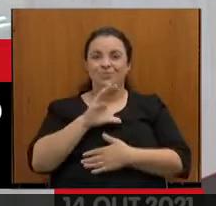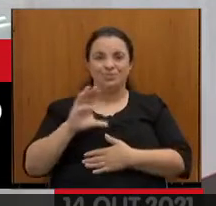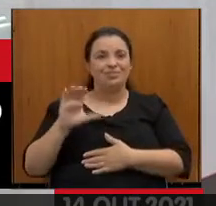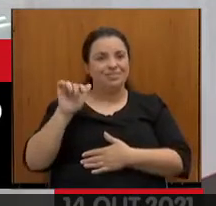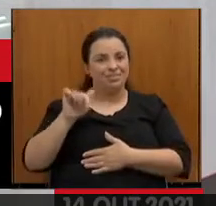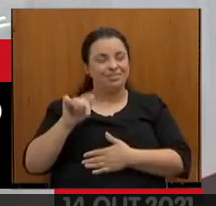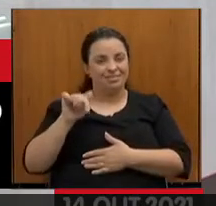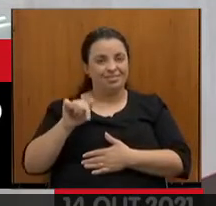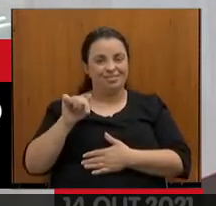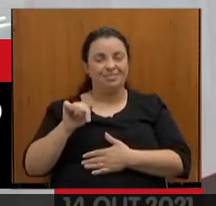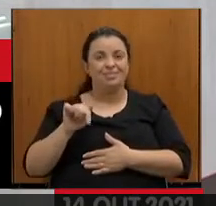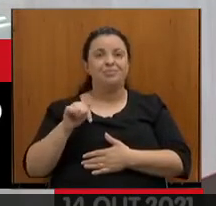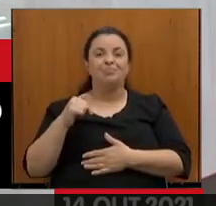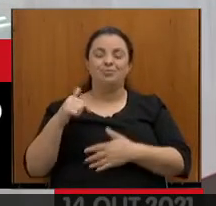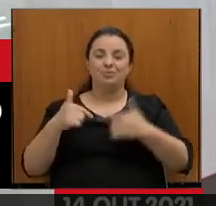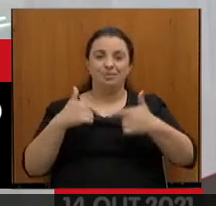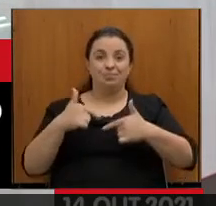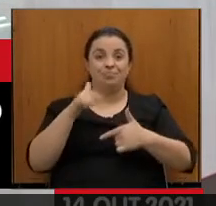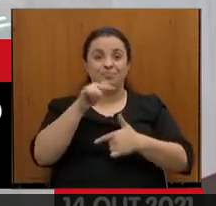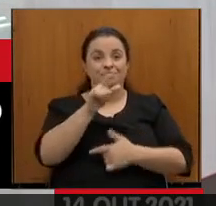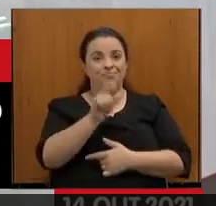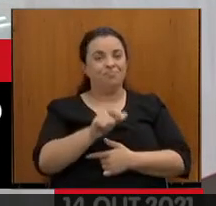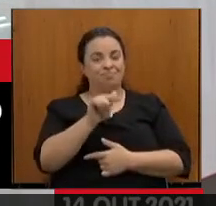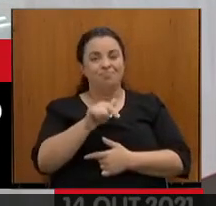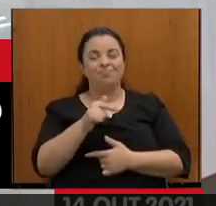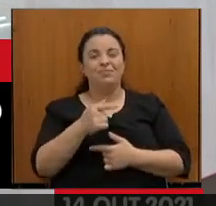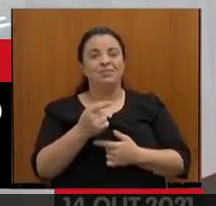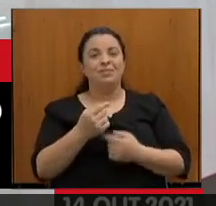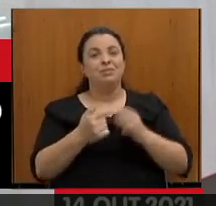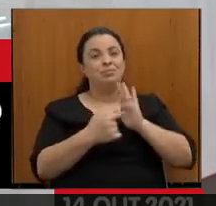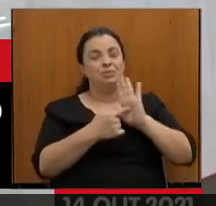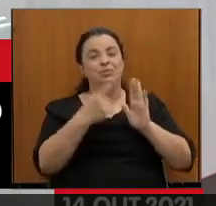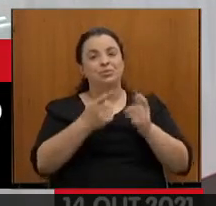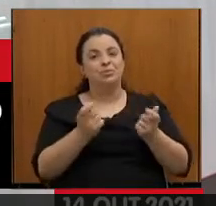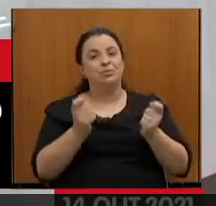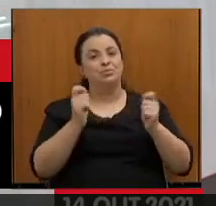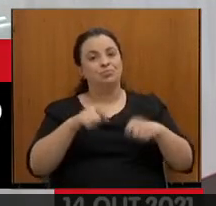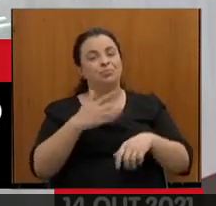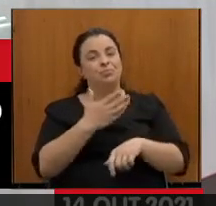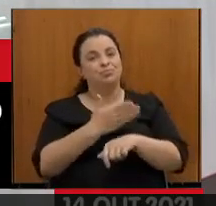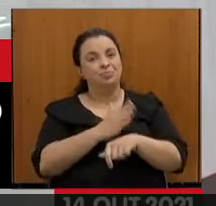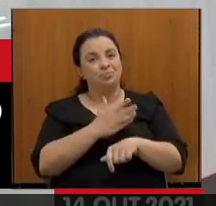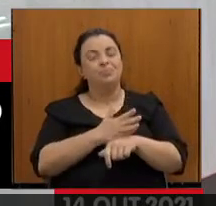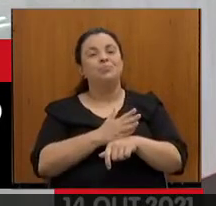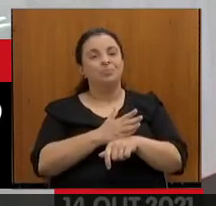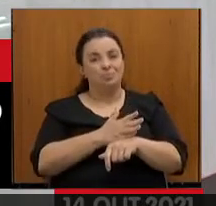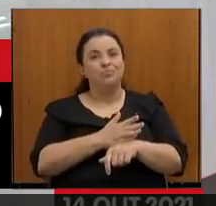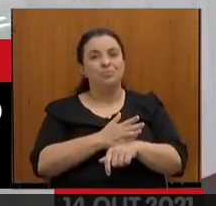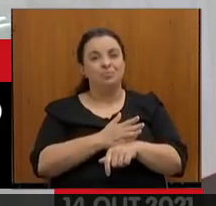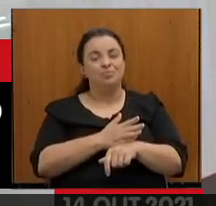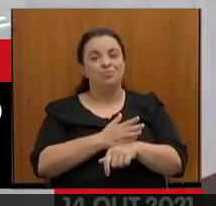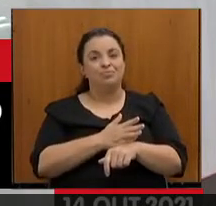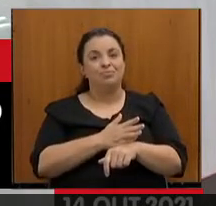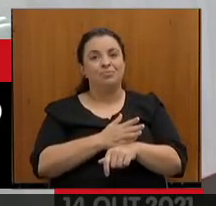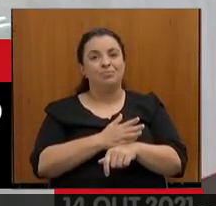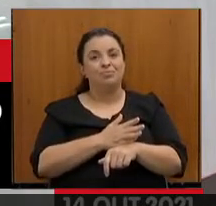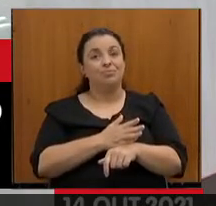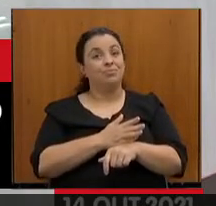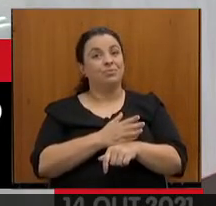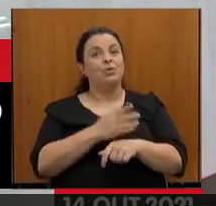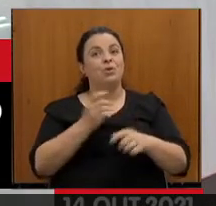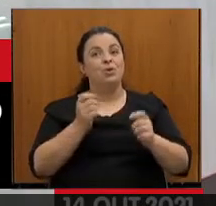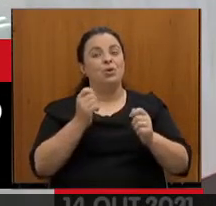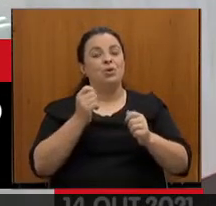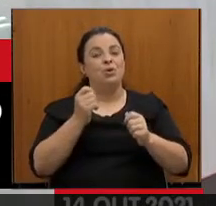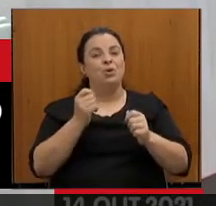casa pelos trabalhos, um homem que demonstra todo o seu compromisso com a política voltada em torno dos direitos das mulheres. Excelentíssimo